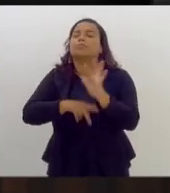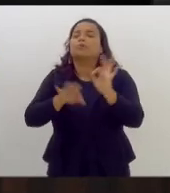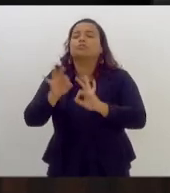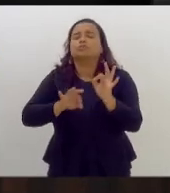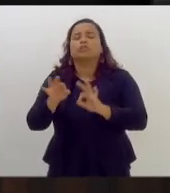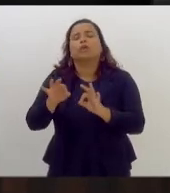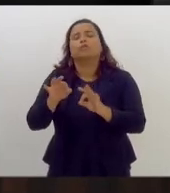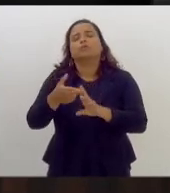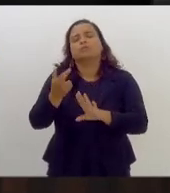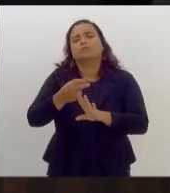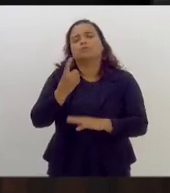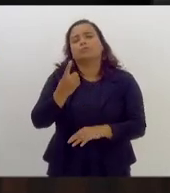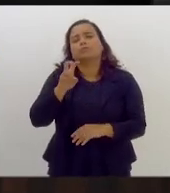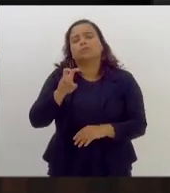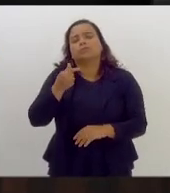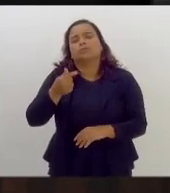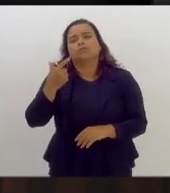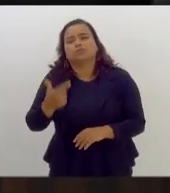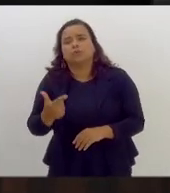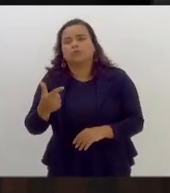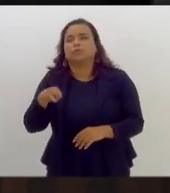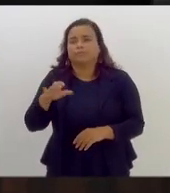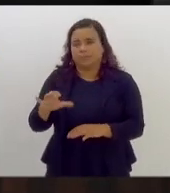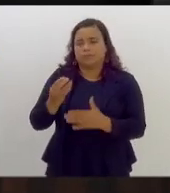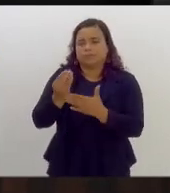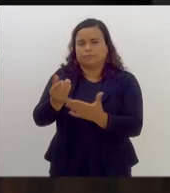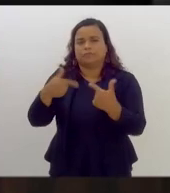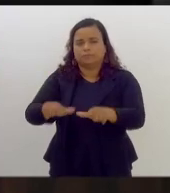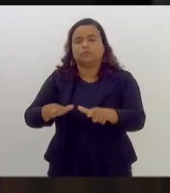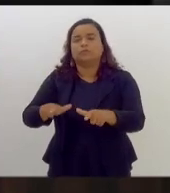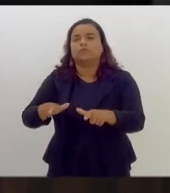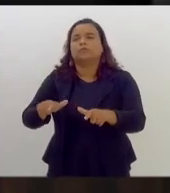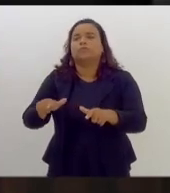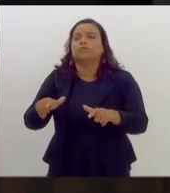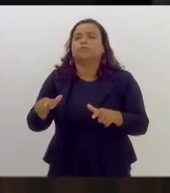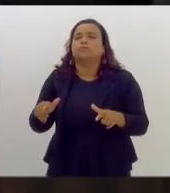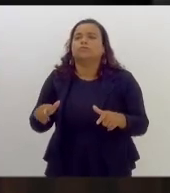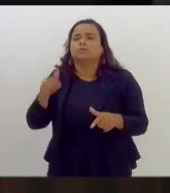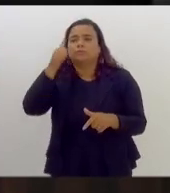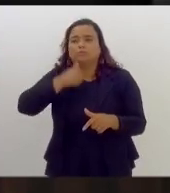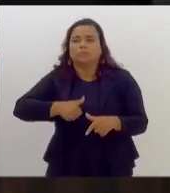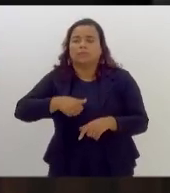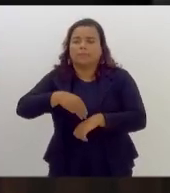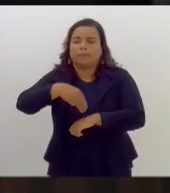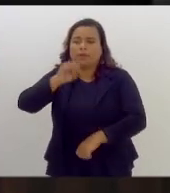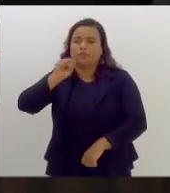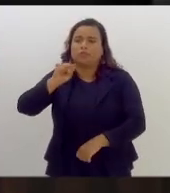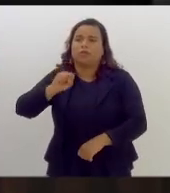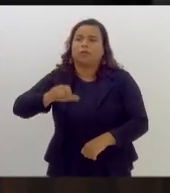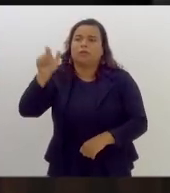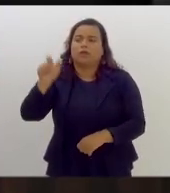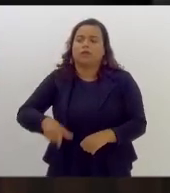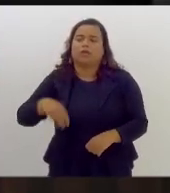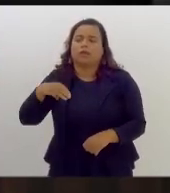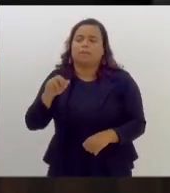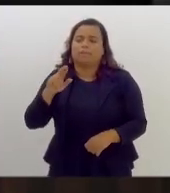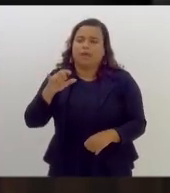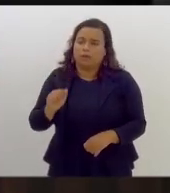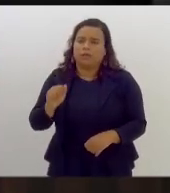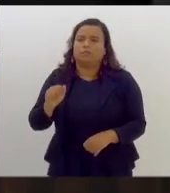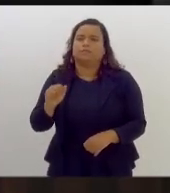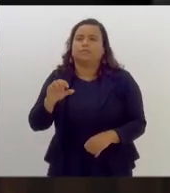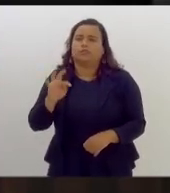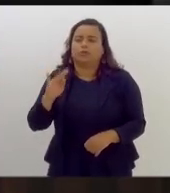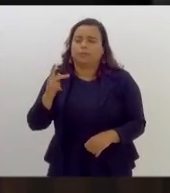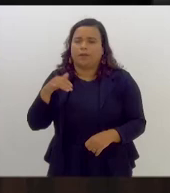de 22, de autoria do deputado Carlos Mink, concede o diploma Paul Singer à mestra Maria Aparecida Tomás. Projeto de resolução